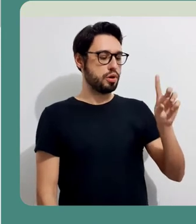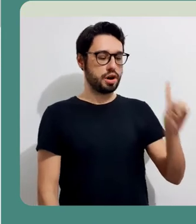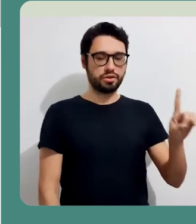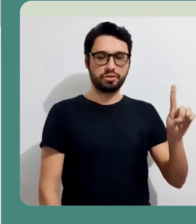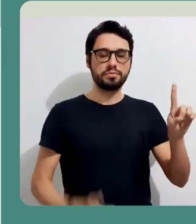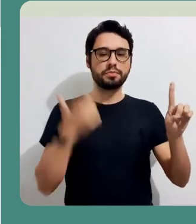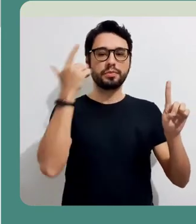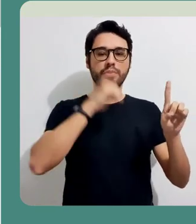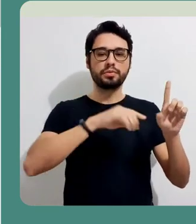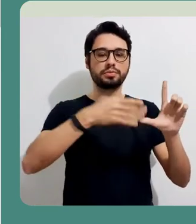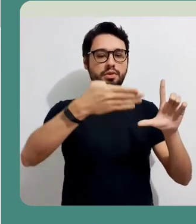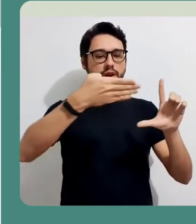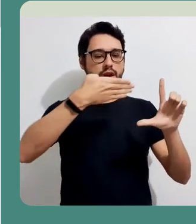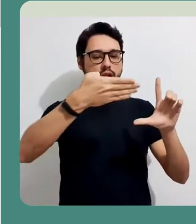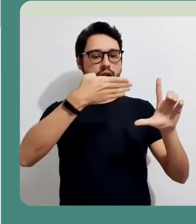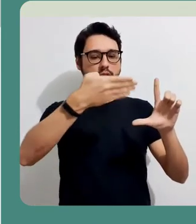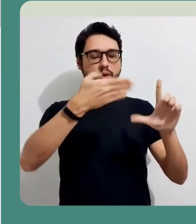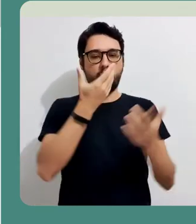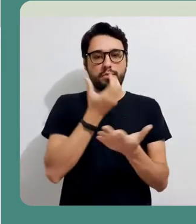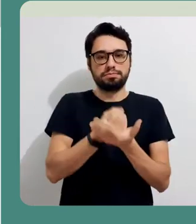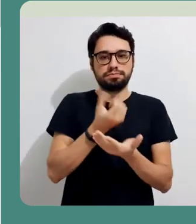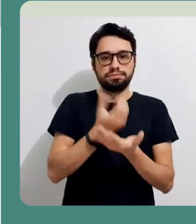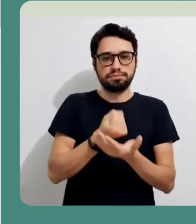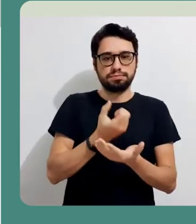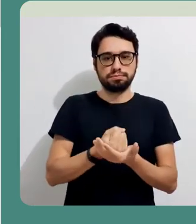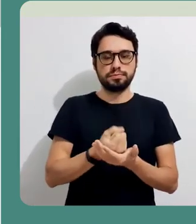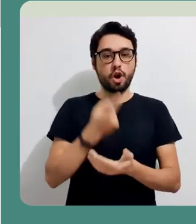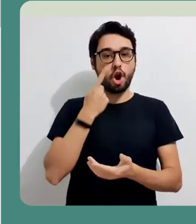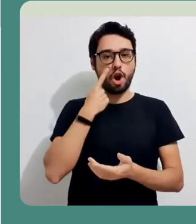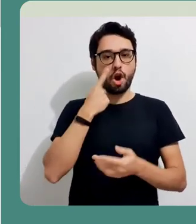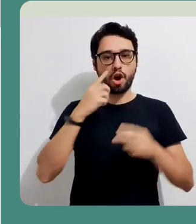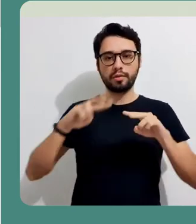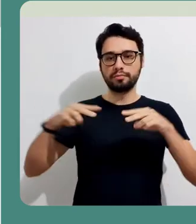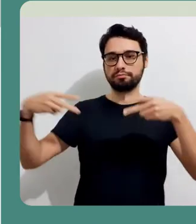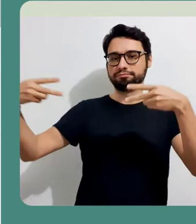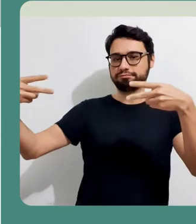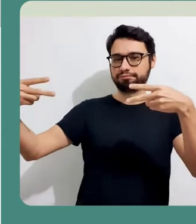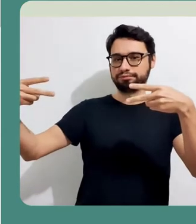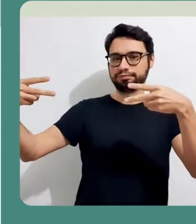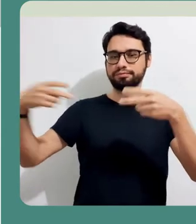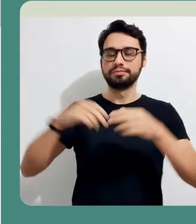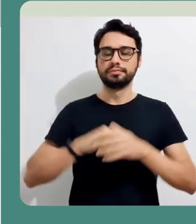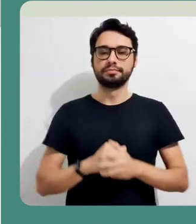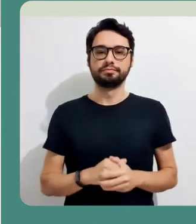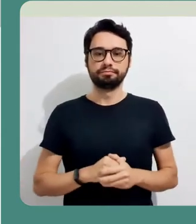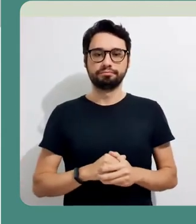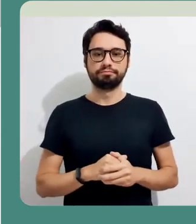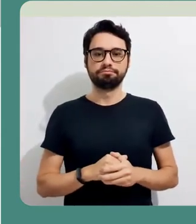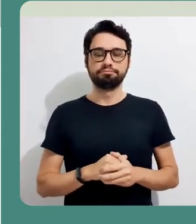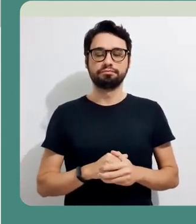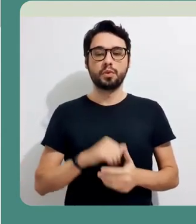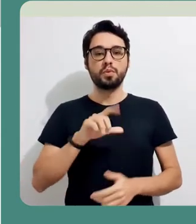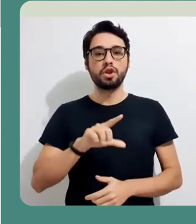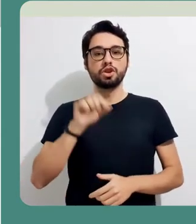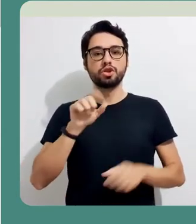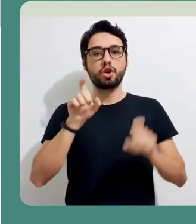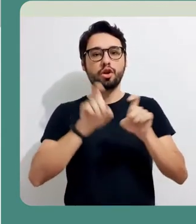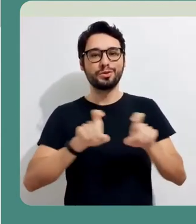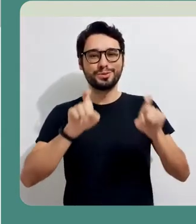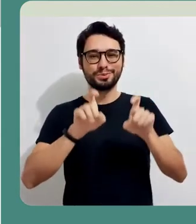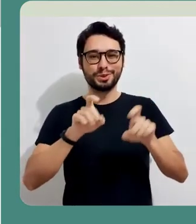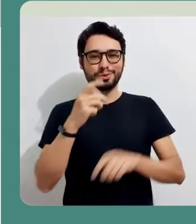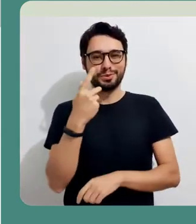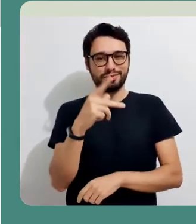para fazer a instalação desse software ele basta acessar o seguinte endereço eletrônico Open Bordo e. Ch